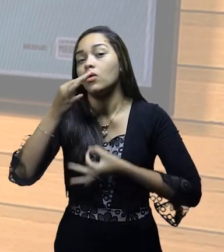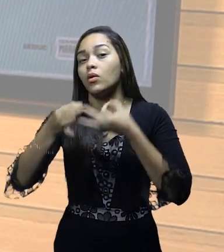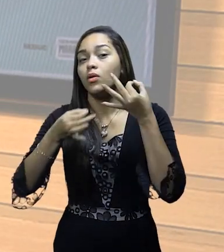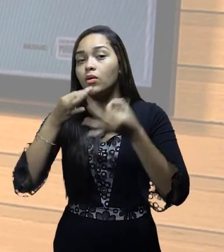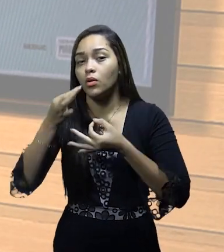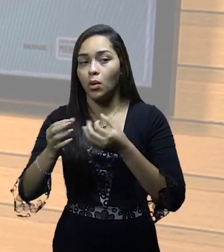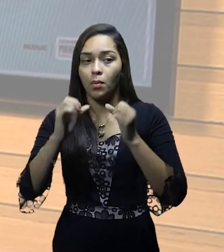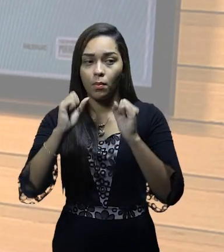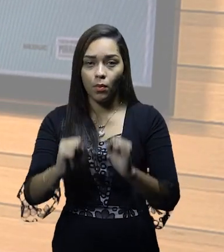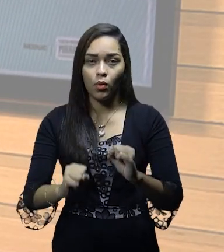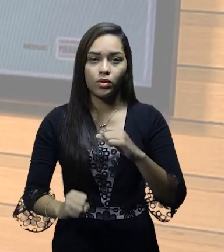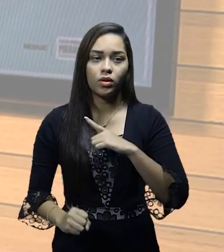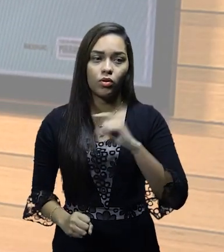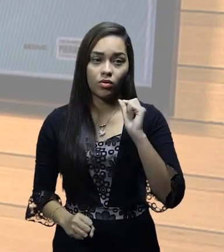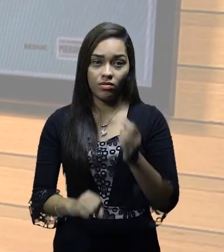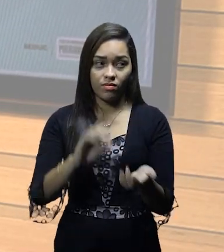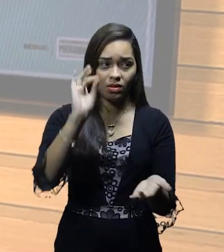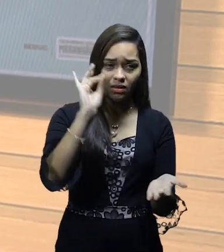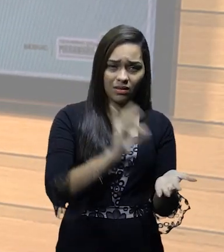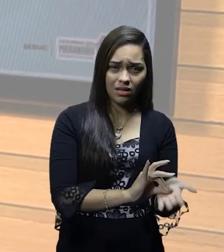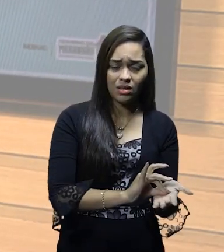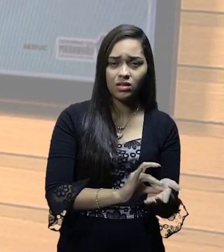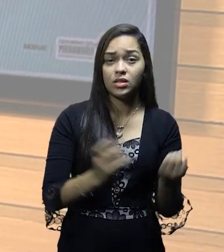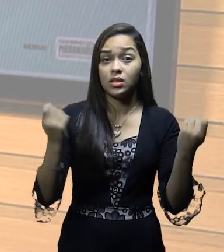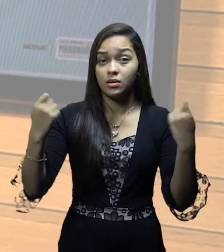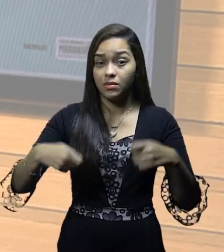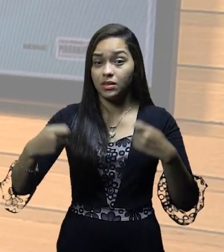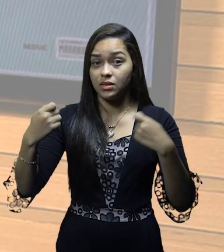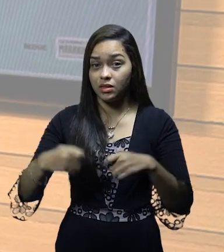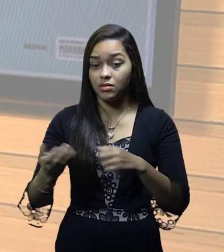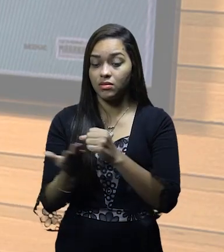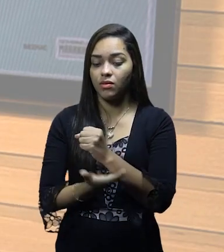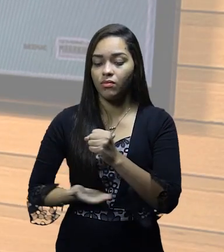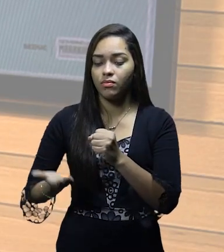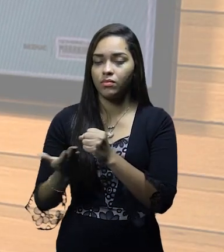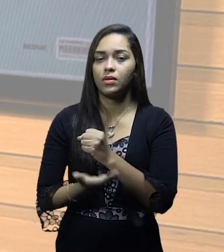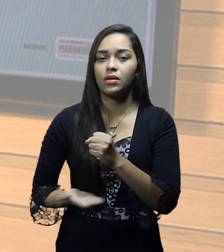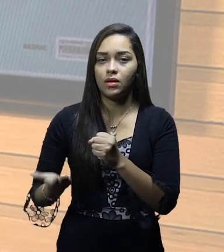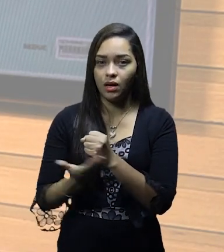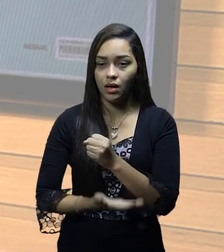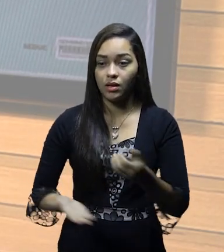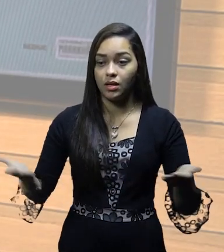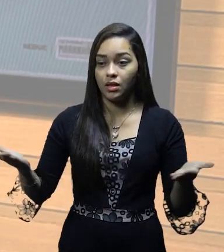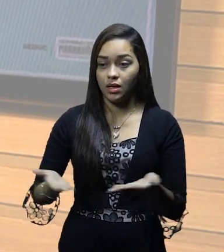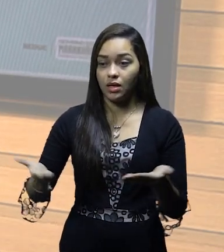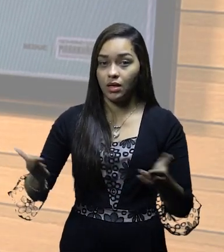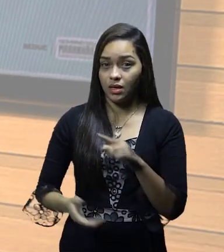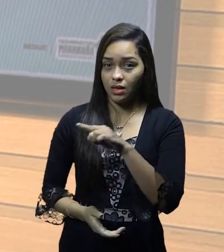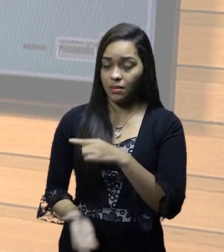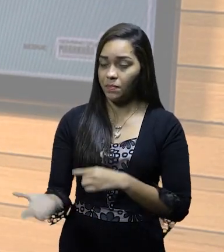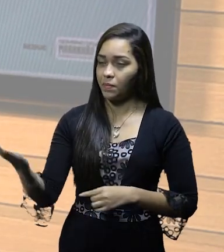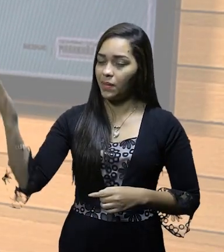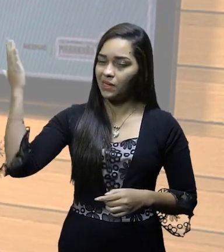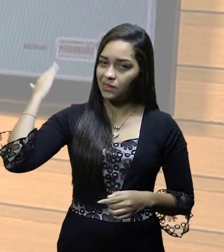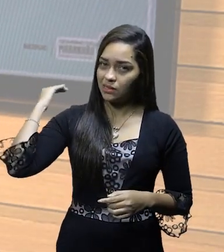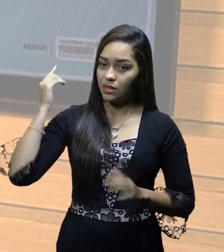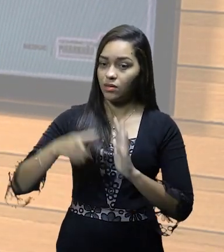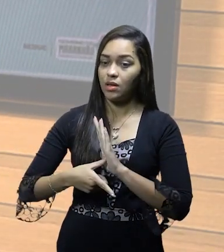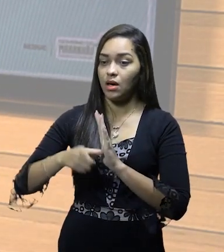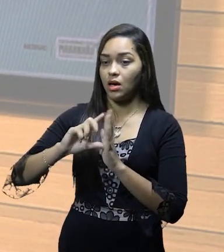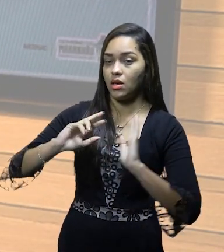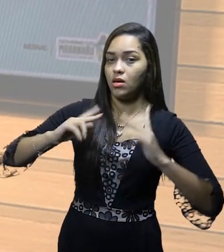vamos construindo argumentos. Os argumentos, para serem plausíveis, eles precisam